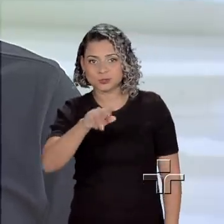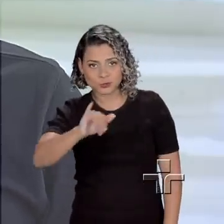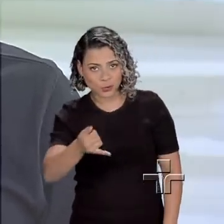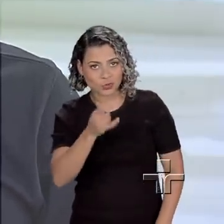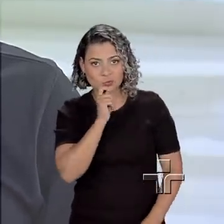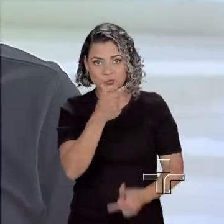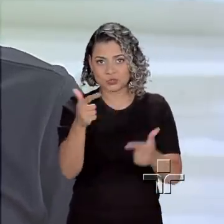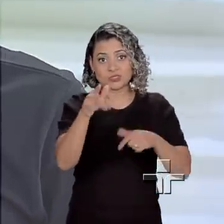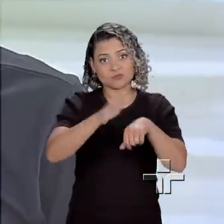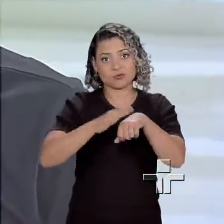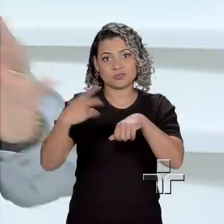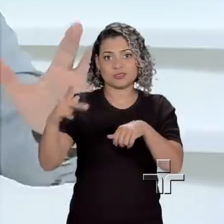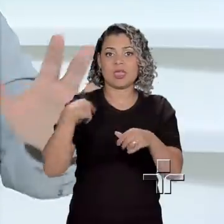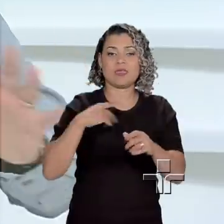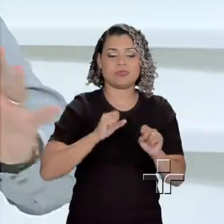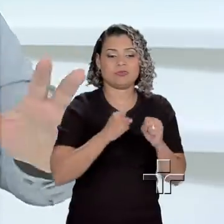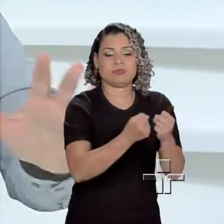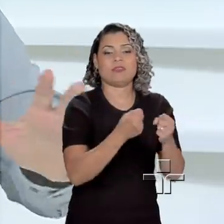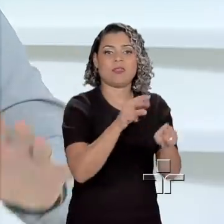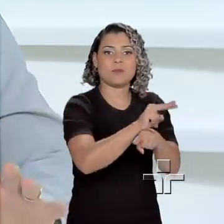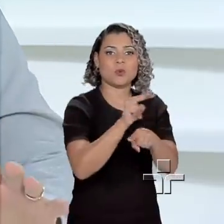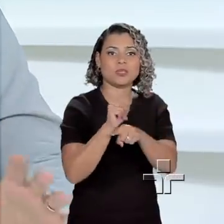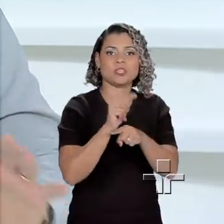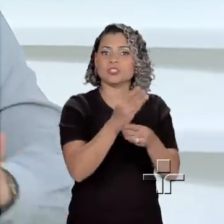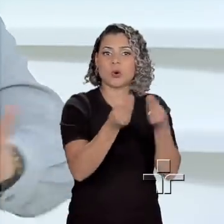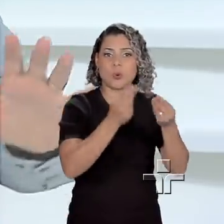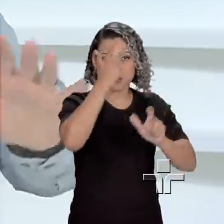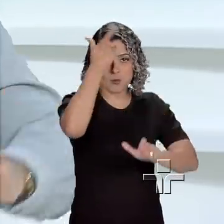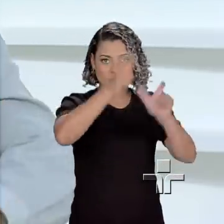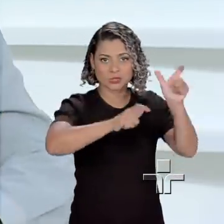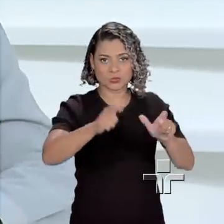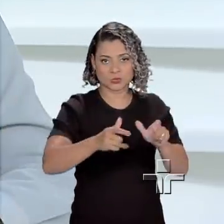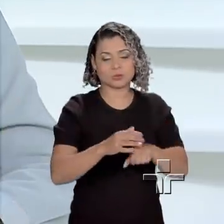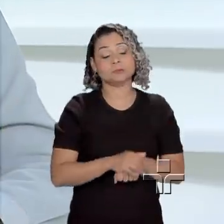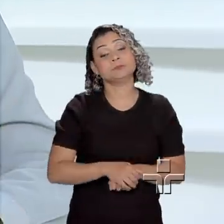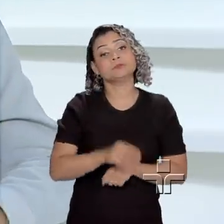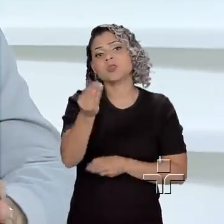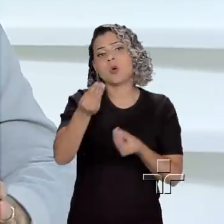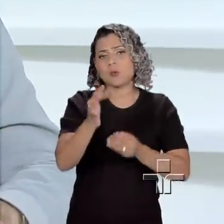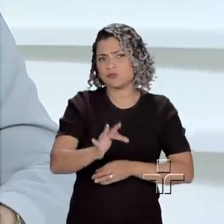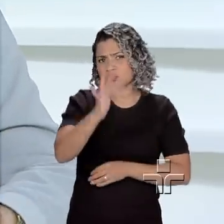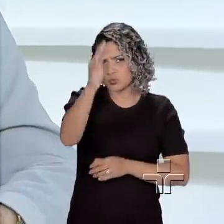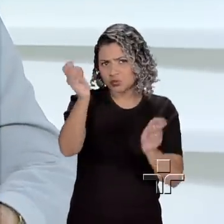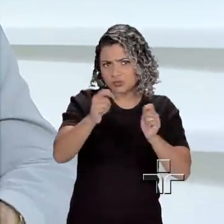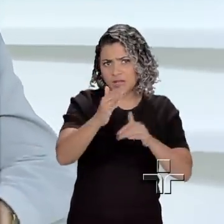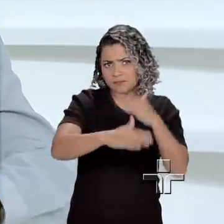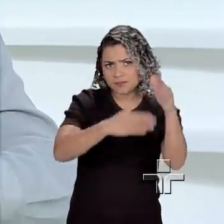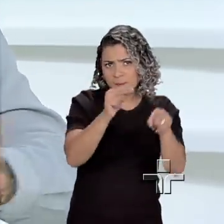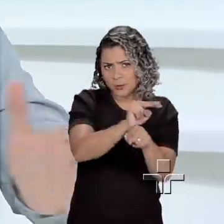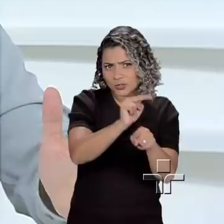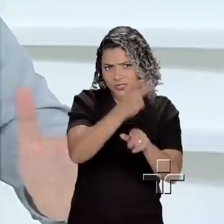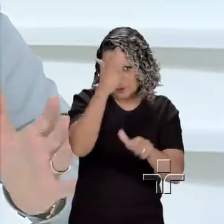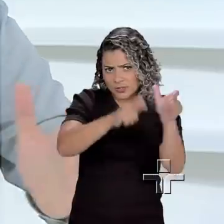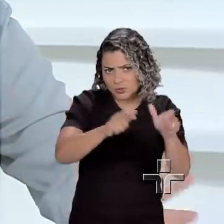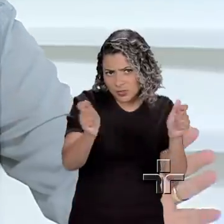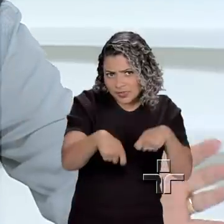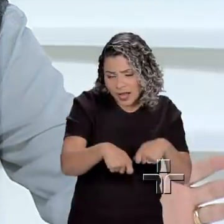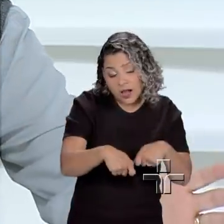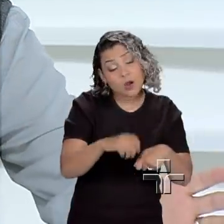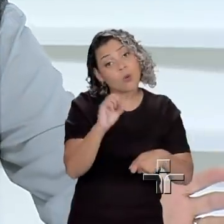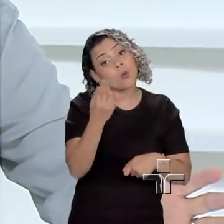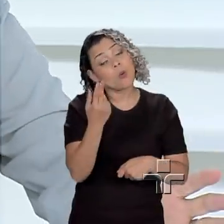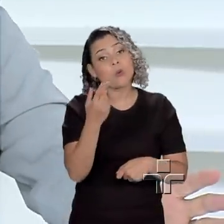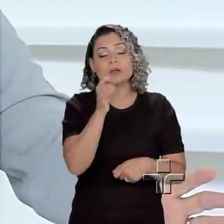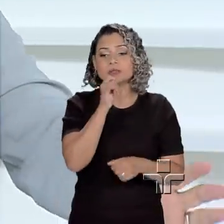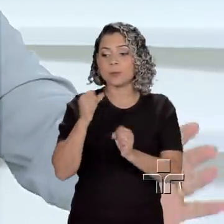era aceitado. Isso. Então, eu queria esse cenário, como é que você vê que isso vai evoluir no futuro? Dá para proteger o usuário, essa bifurcação